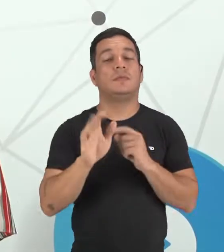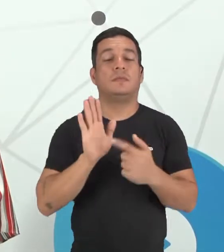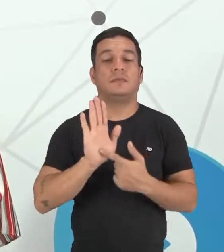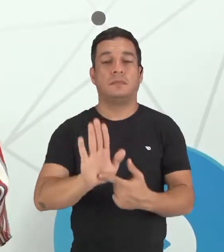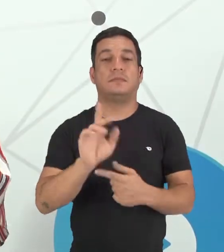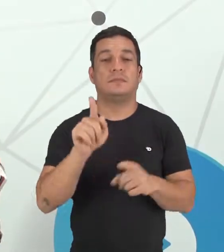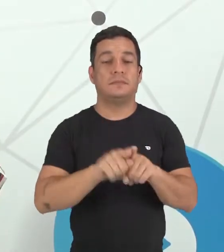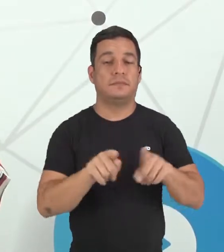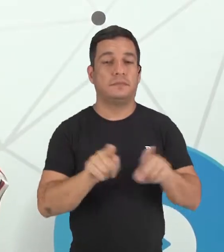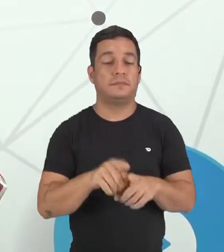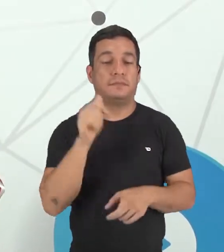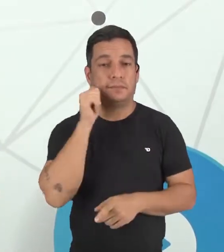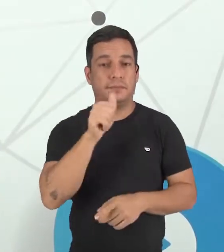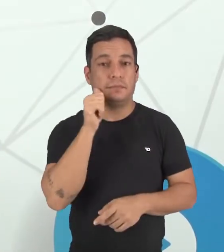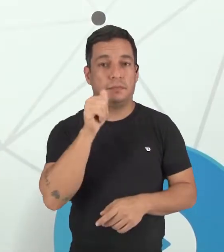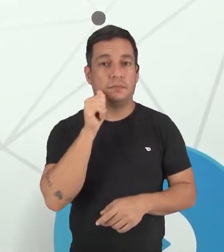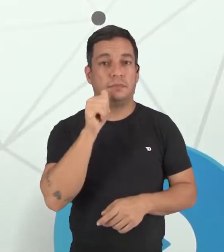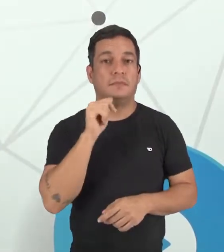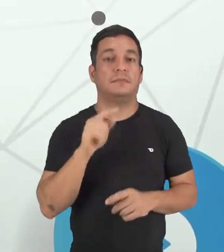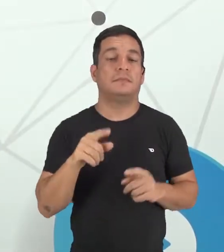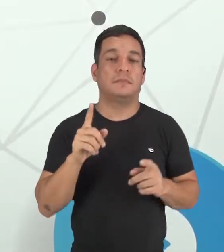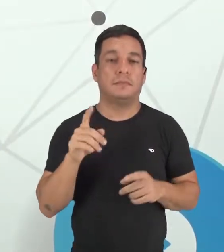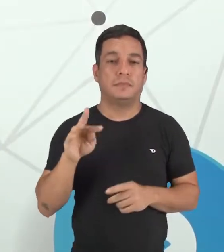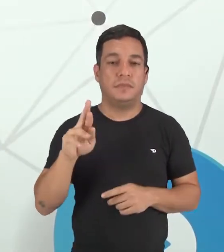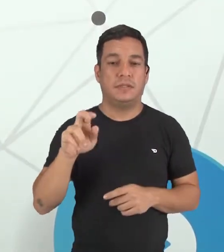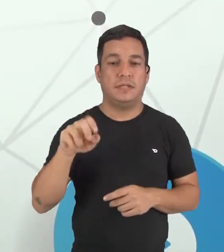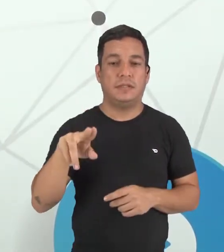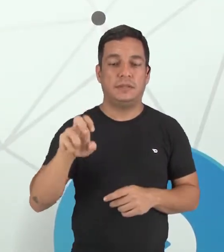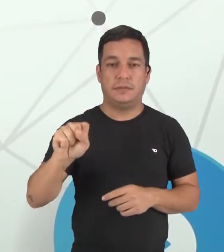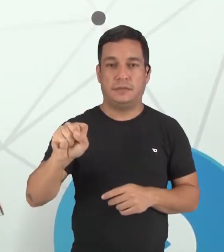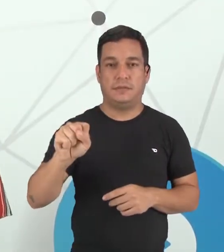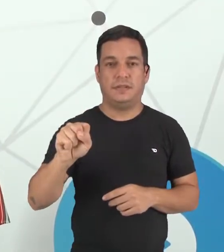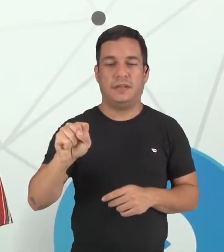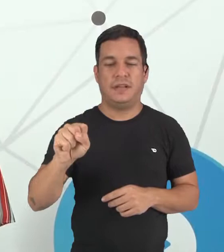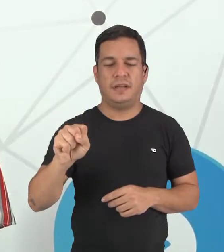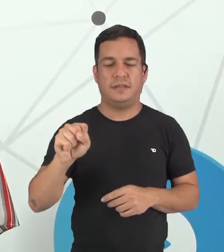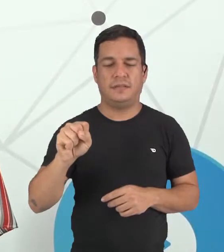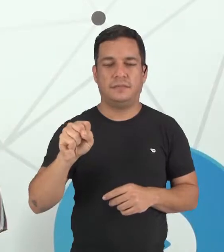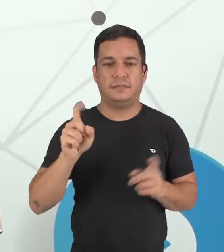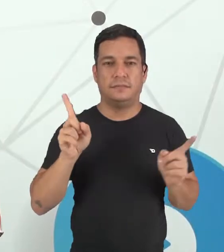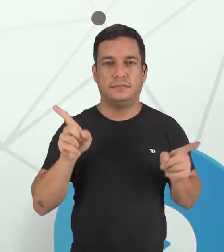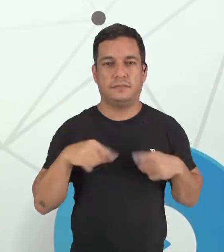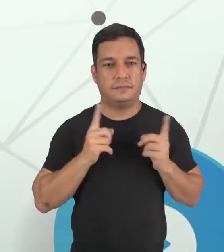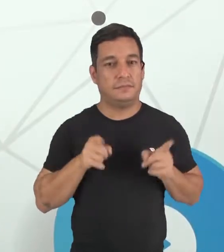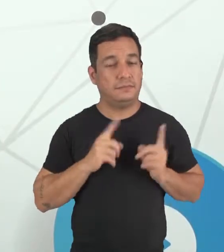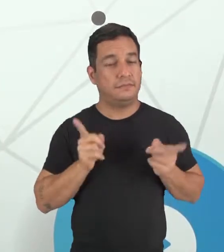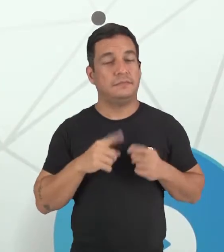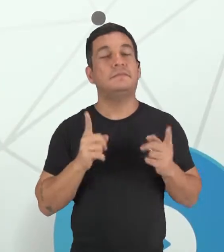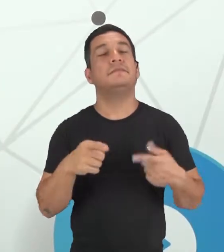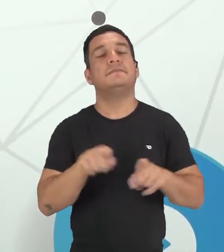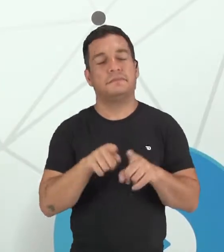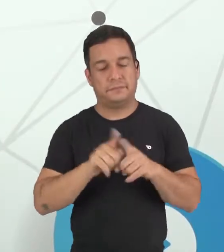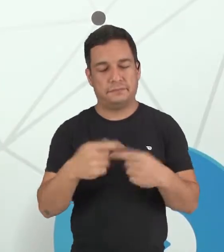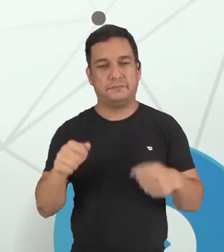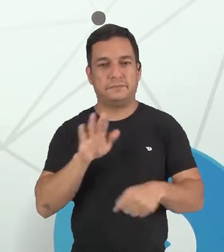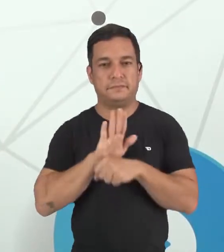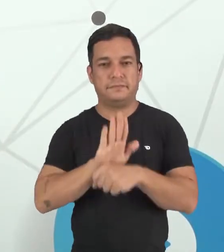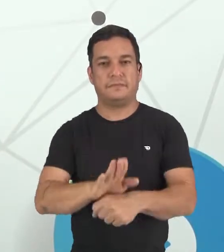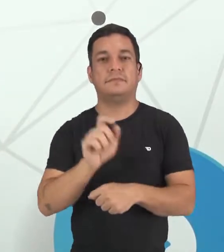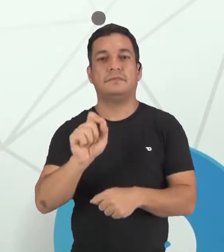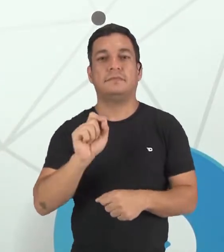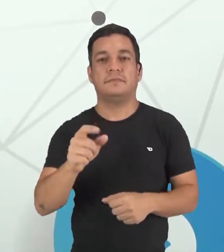trazer também que as mulheres trans também elas têm direito a serem atendidas, inclusive